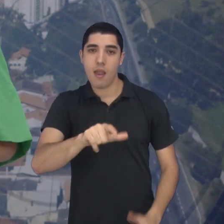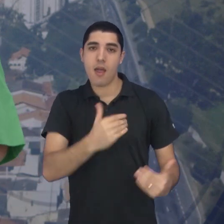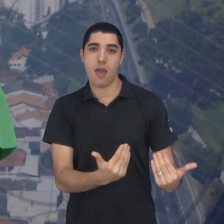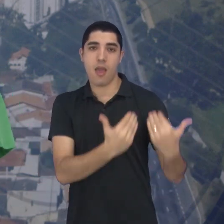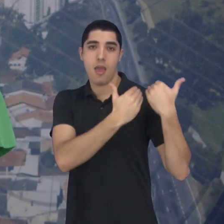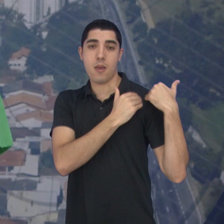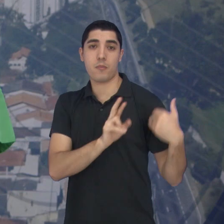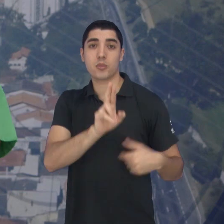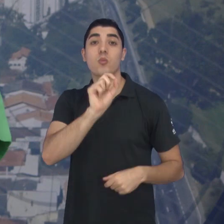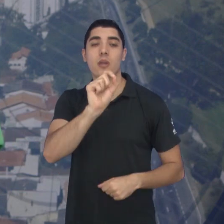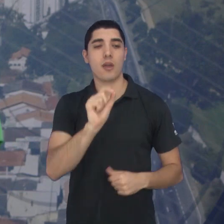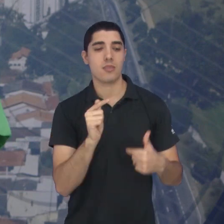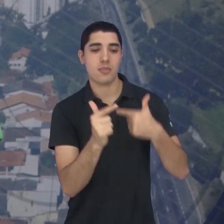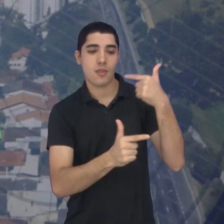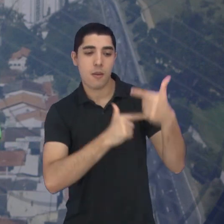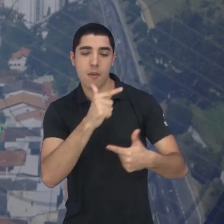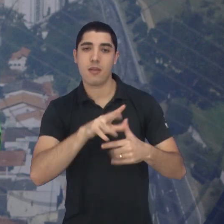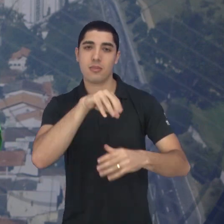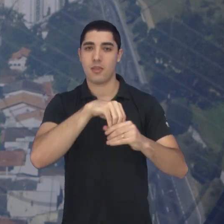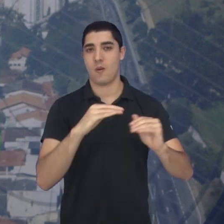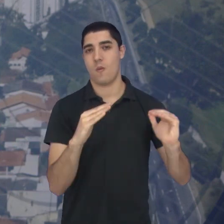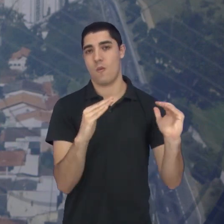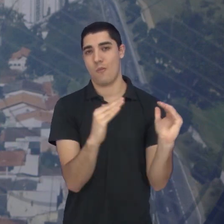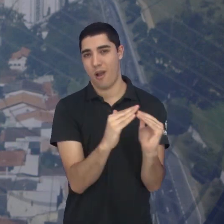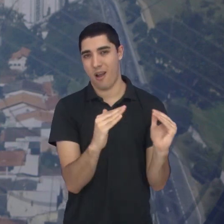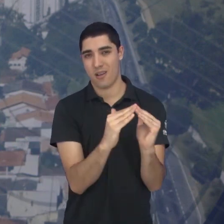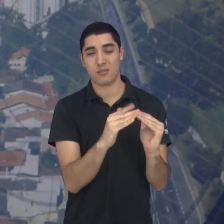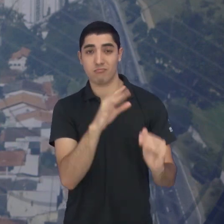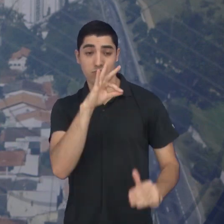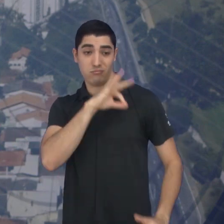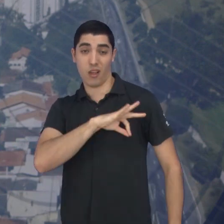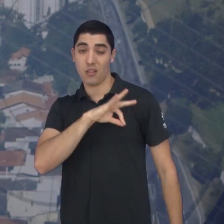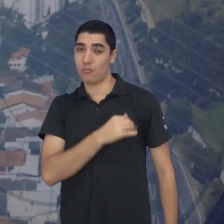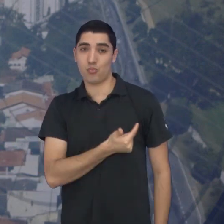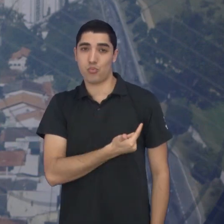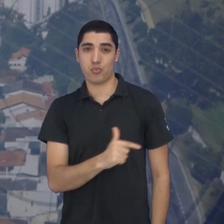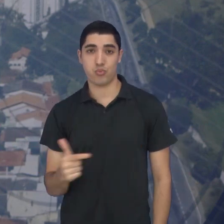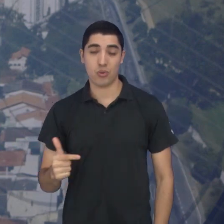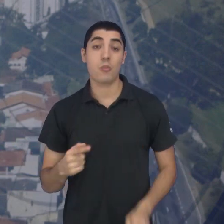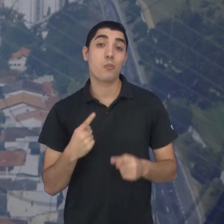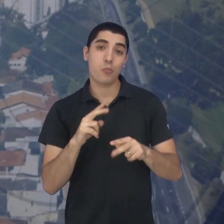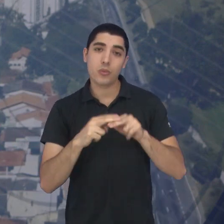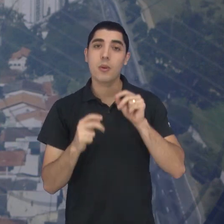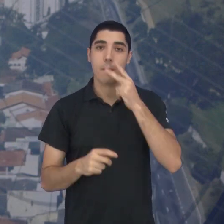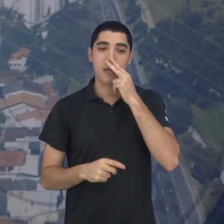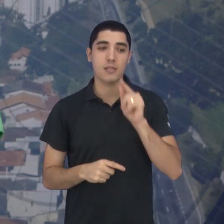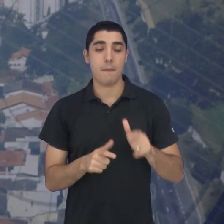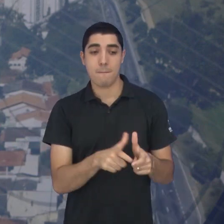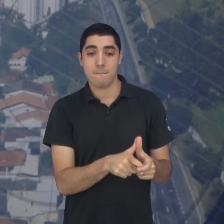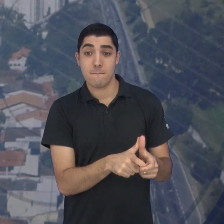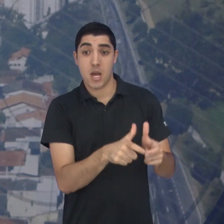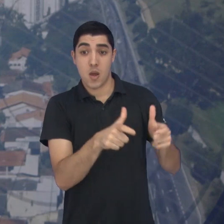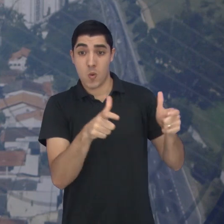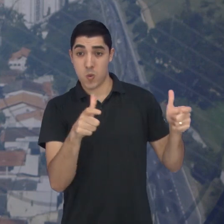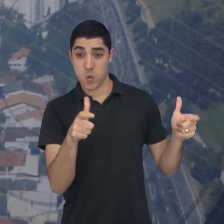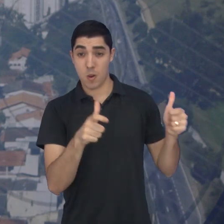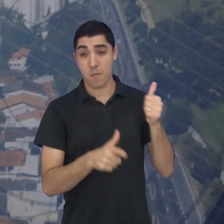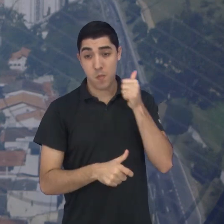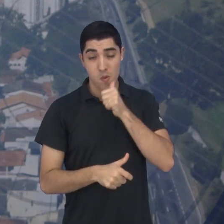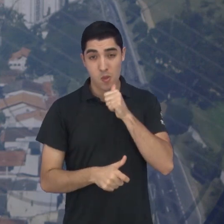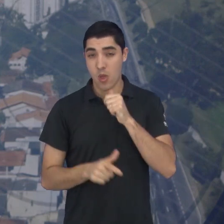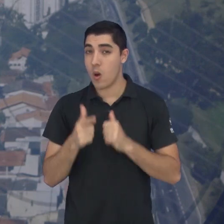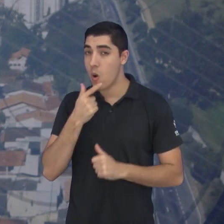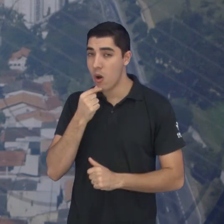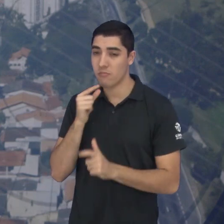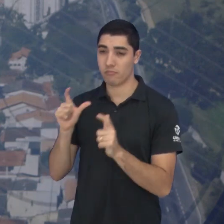não remunerado, o que exemplifica na prática a predominância do sexo feminino em detrimento do